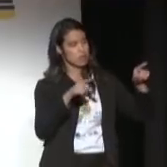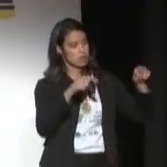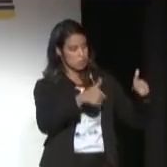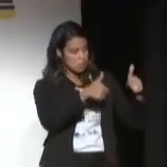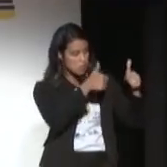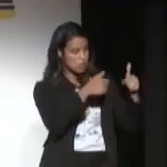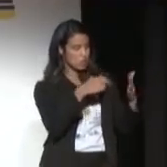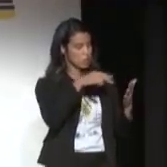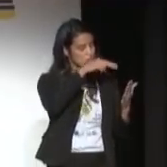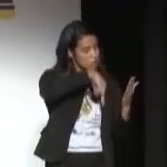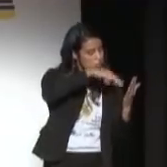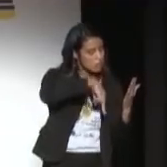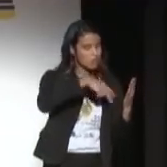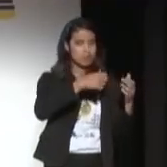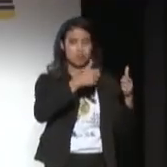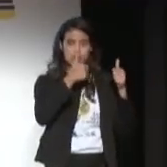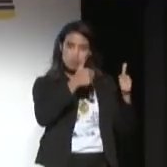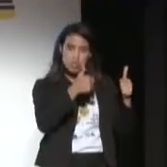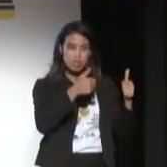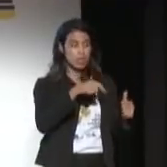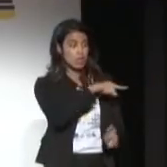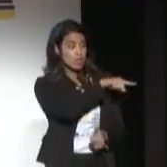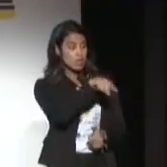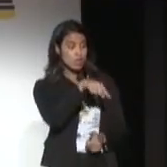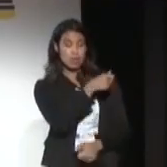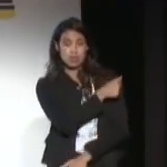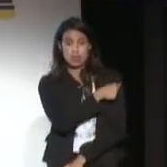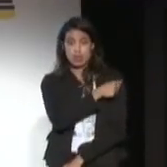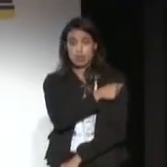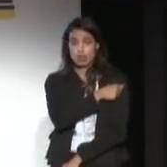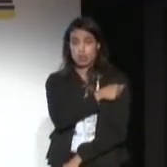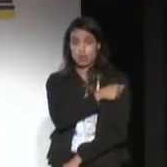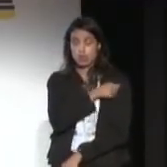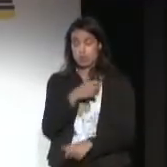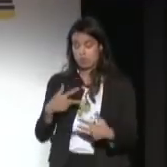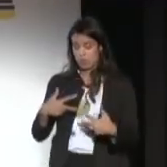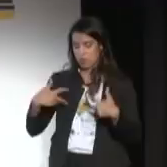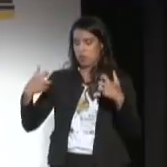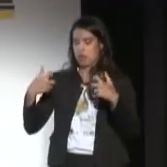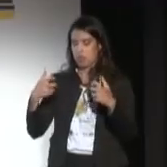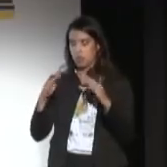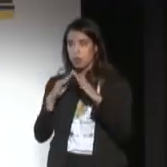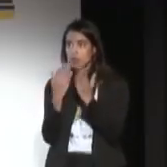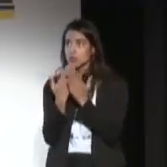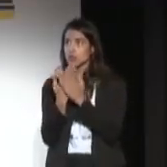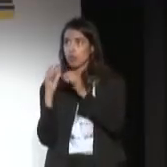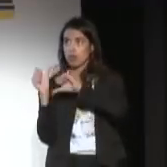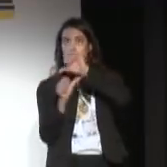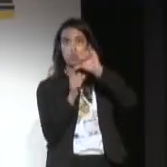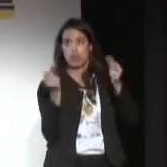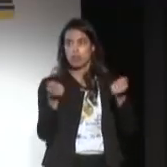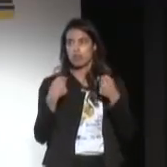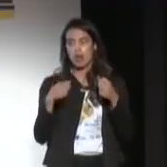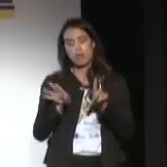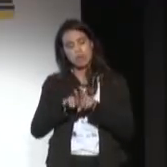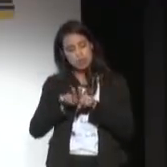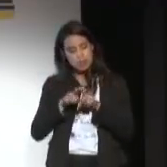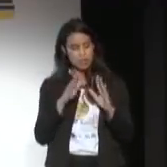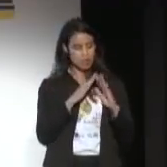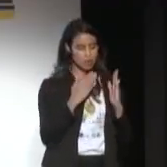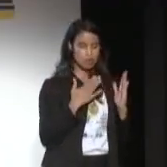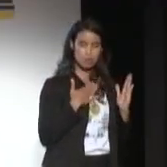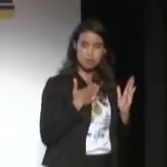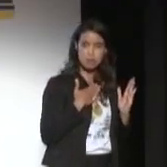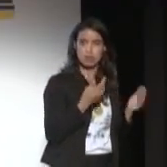ler diferentes textos, esses alunos possam não só modificar as suas escolas, mas eles possam modificar as suas casas, possam trazer mudanças